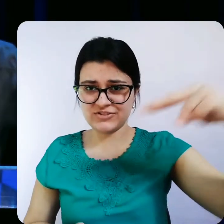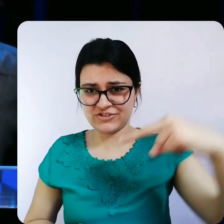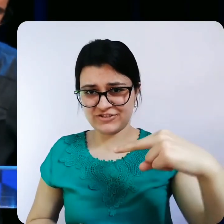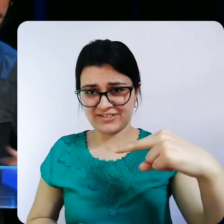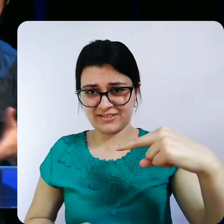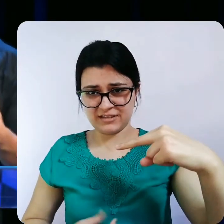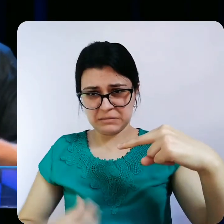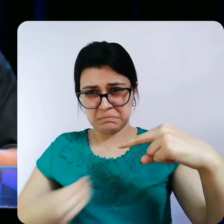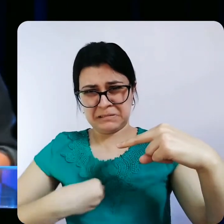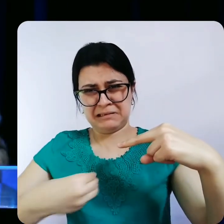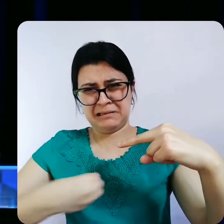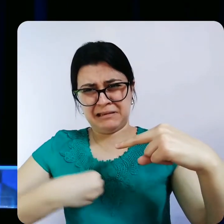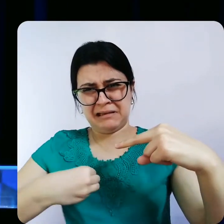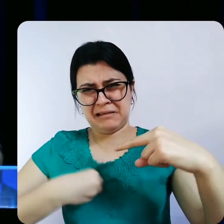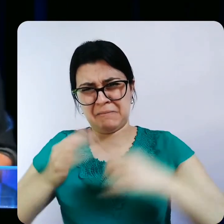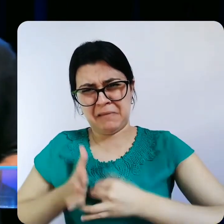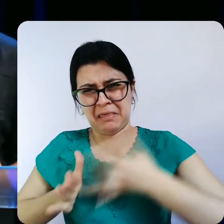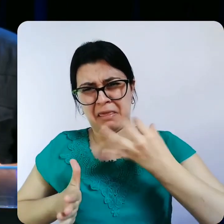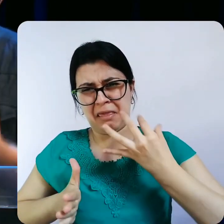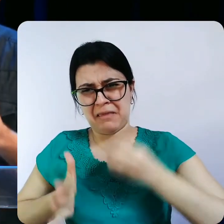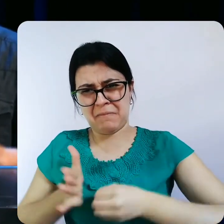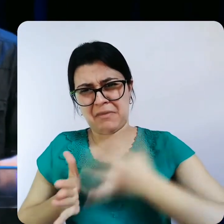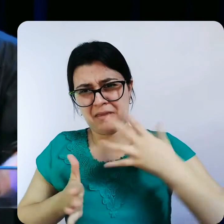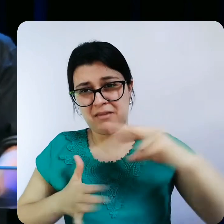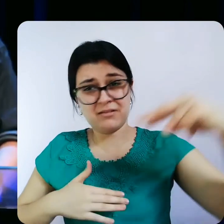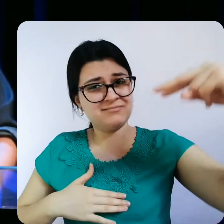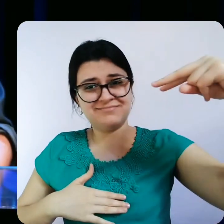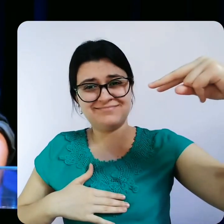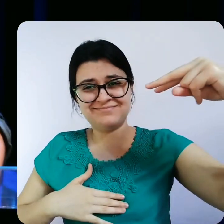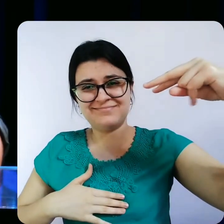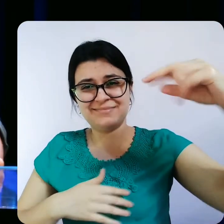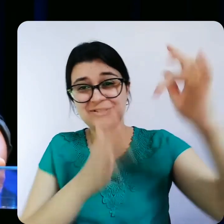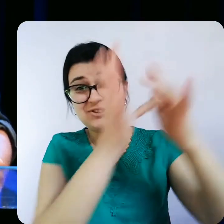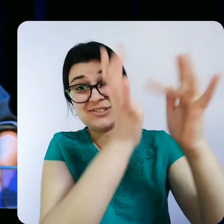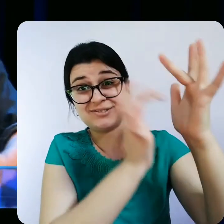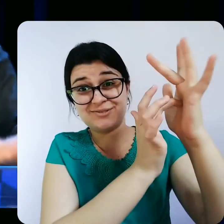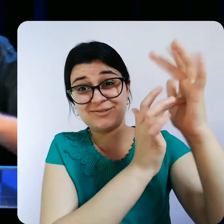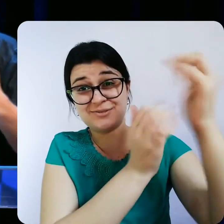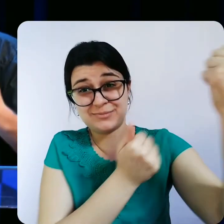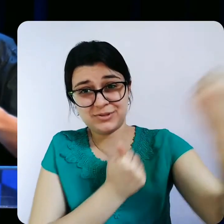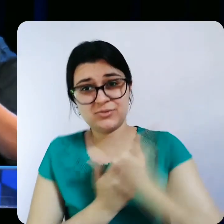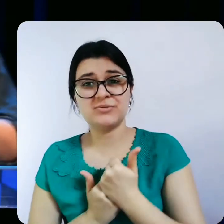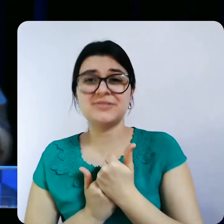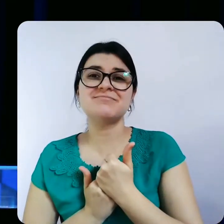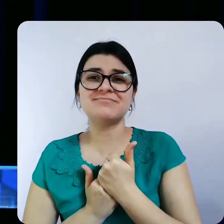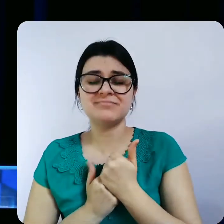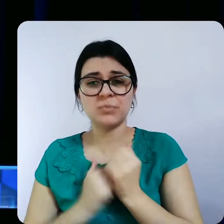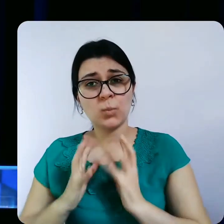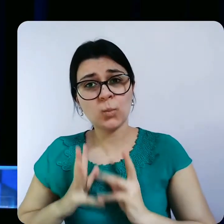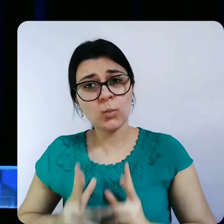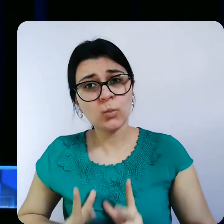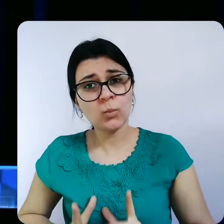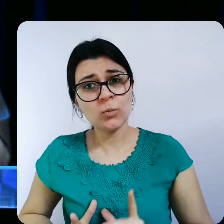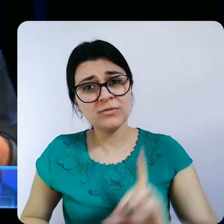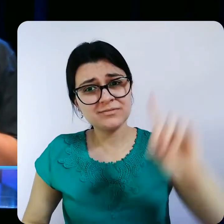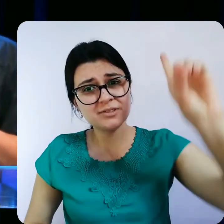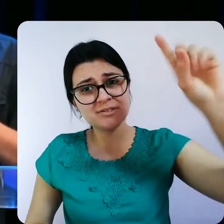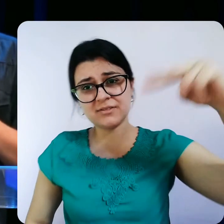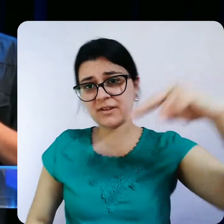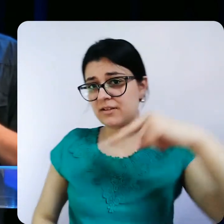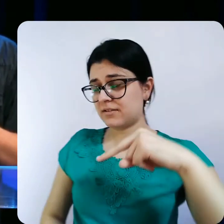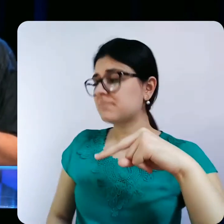No mundo romano que Paulo está usando, eu gosto da ilustração que Paulo usa aqui. No mundo romano, um homem rico que não tinha filhos,